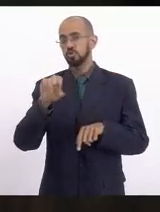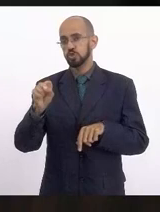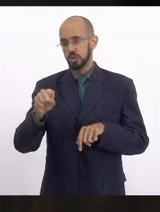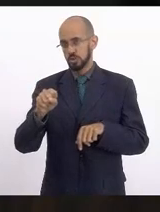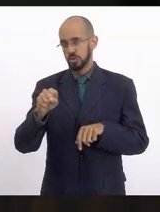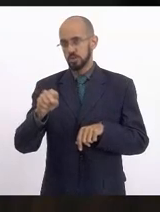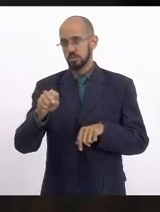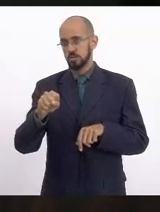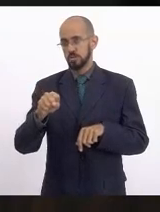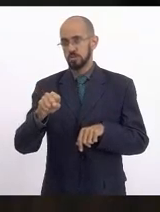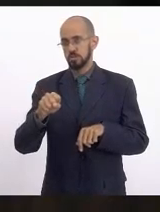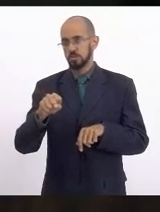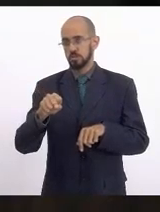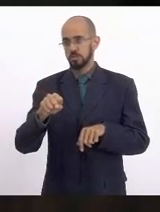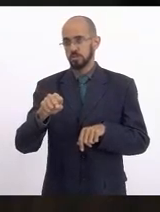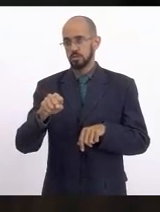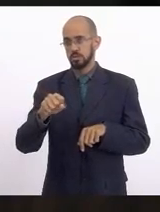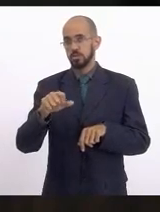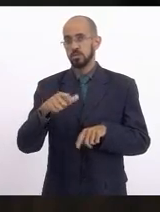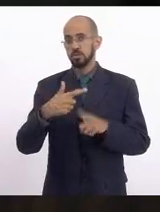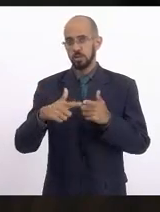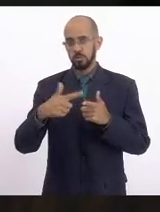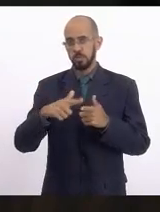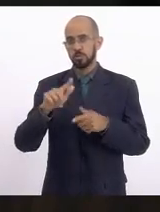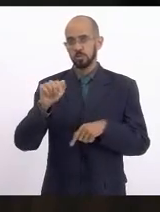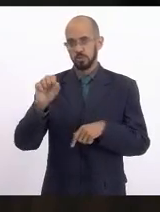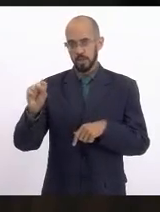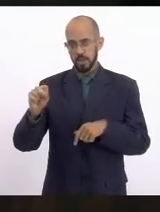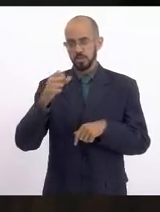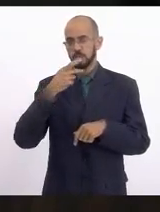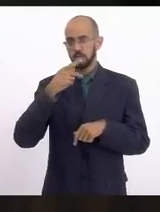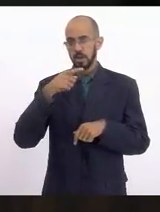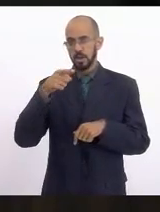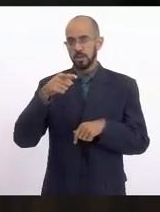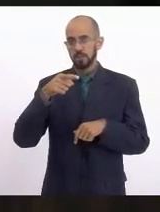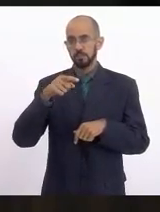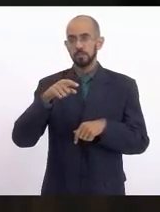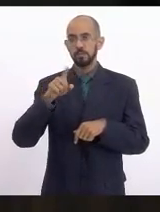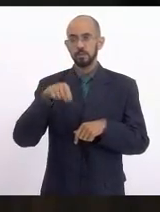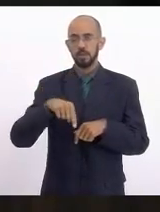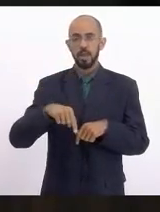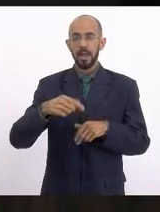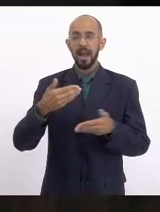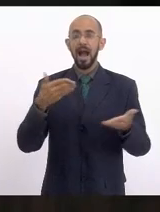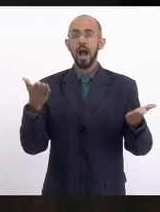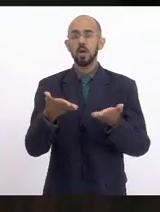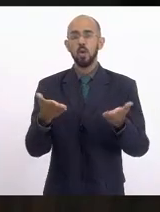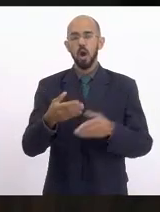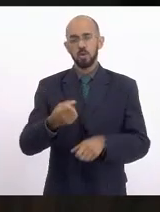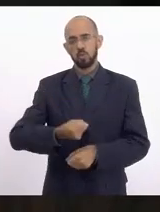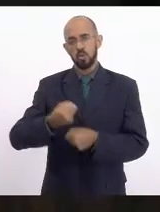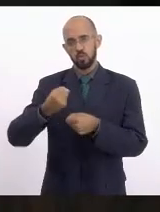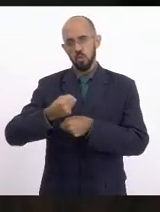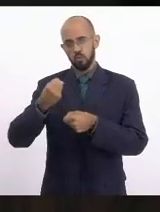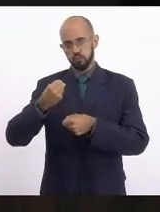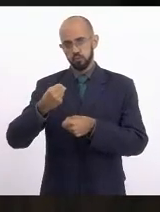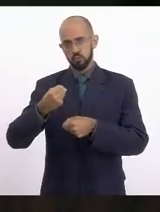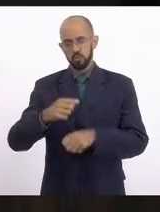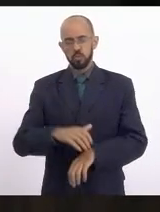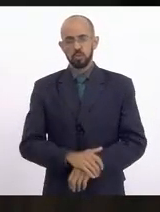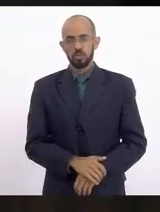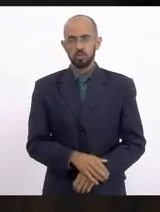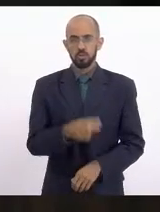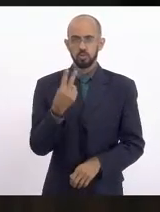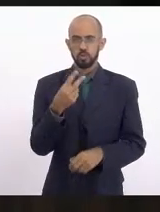março EA questão do gás que eu disse também aqui é na virada do 31 podia Primeiro de Janeiro do meu 22 São dois